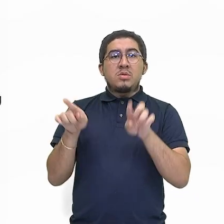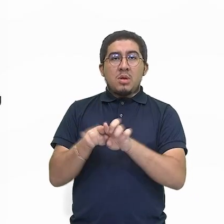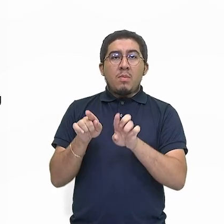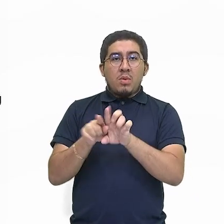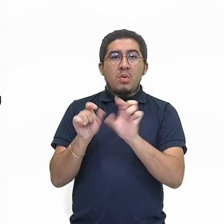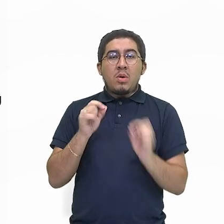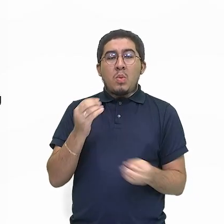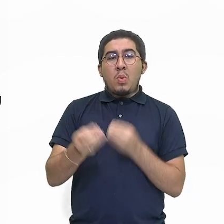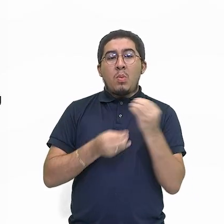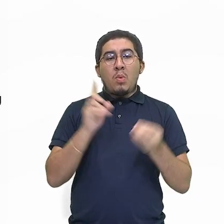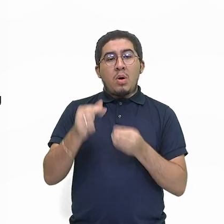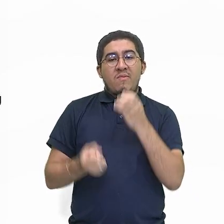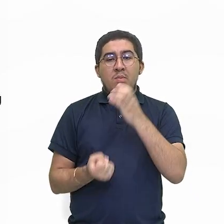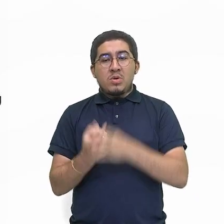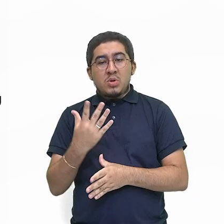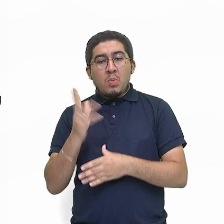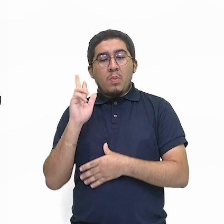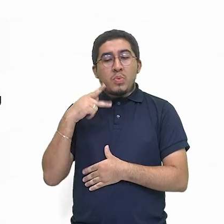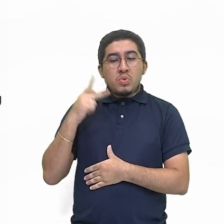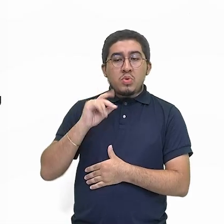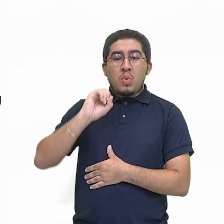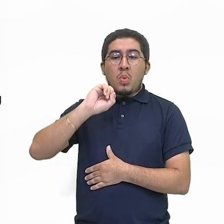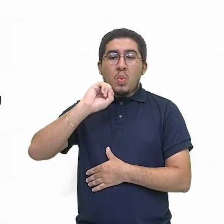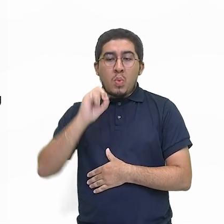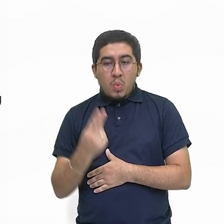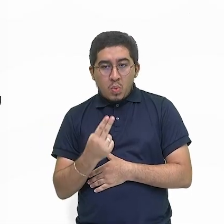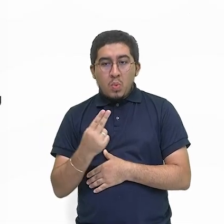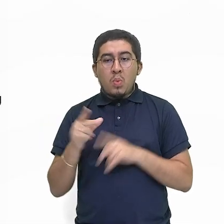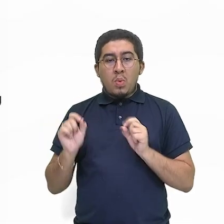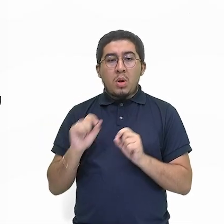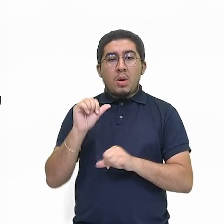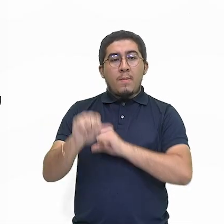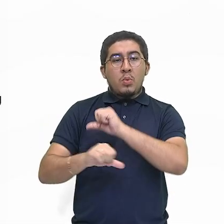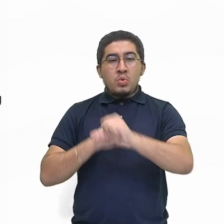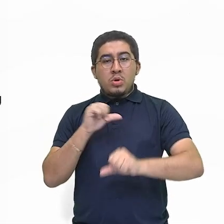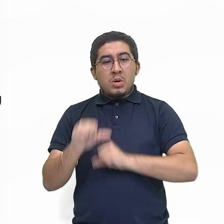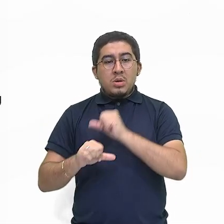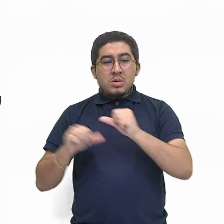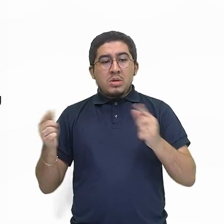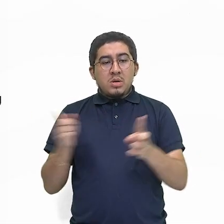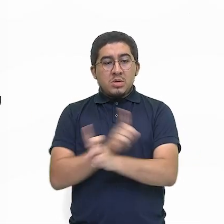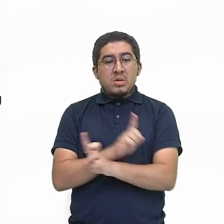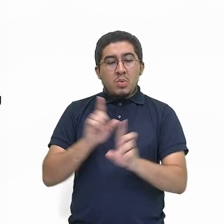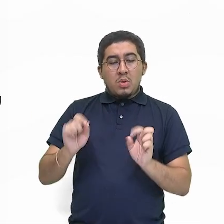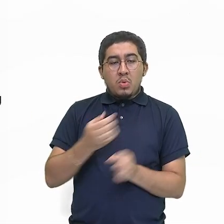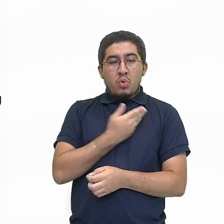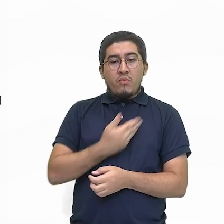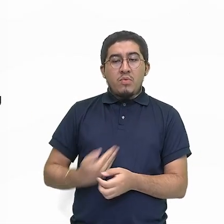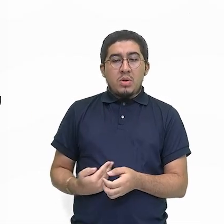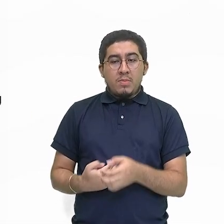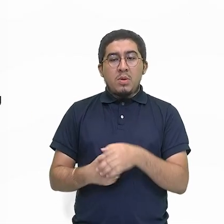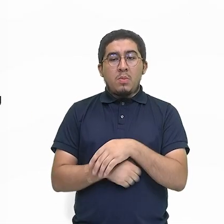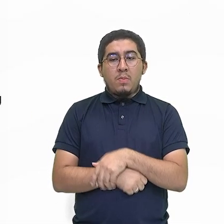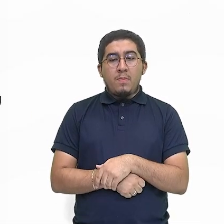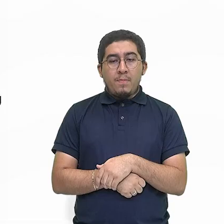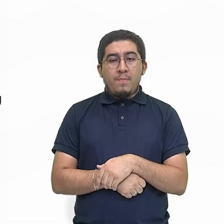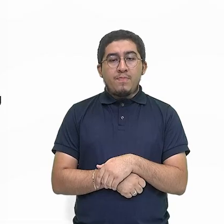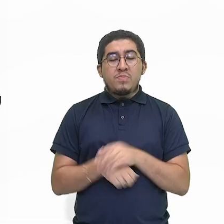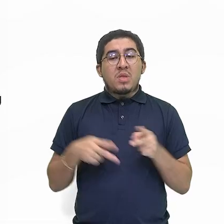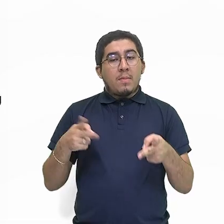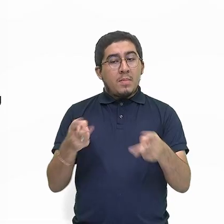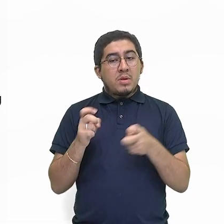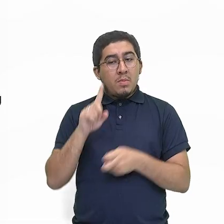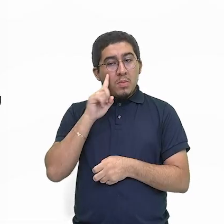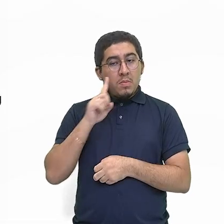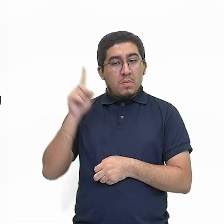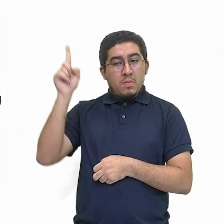na formulação de políticas ou na mudança da direção governamental. Vejam que esse nível 3,